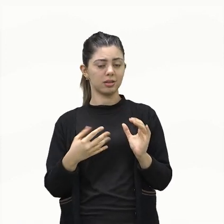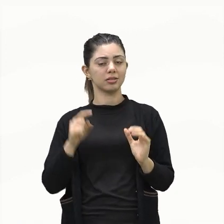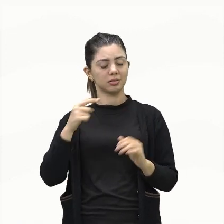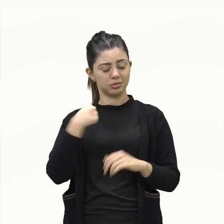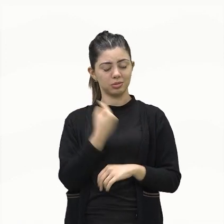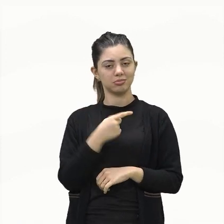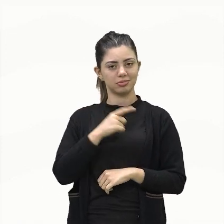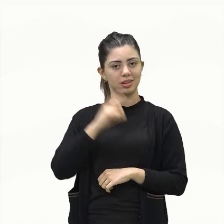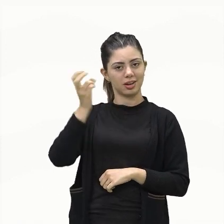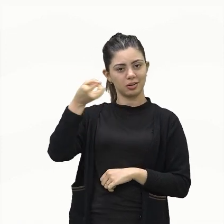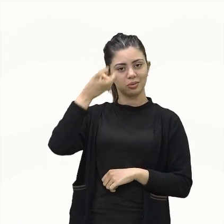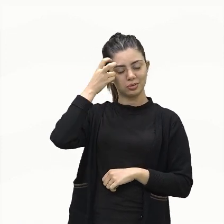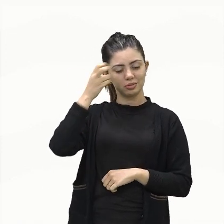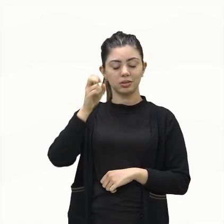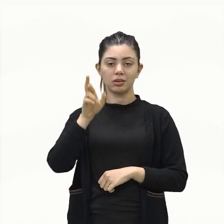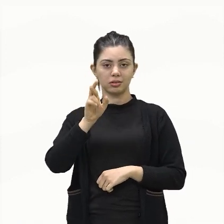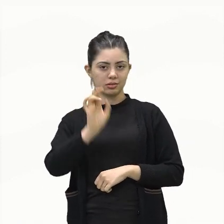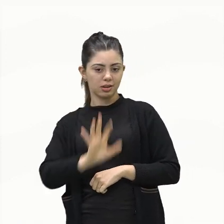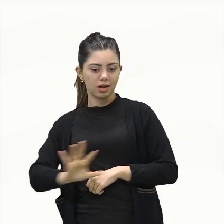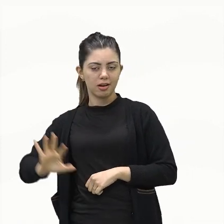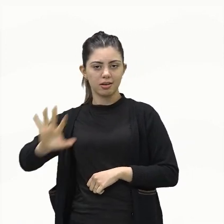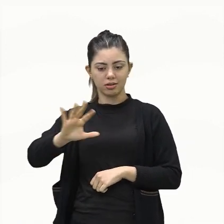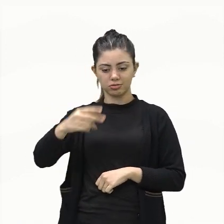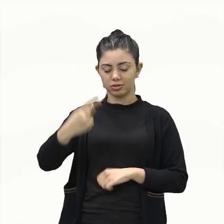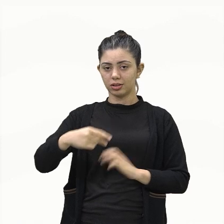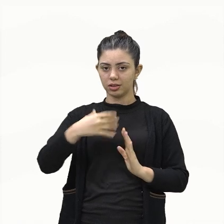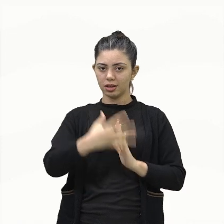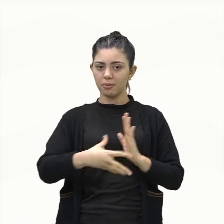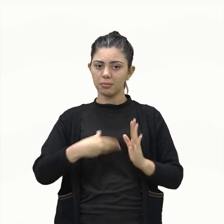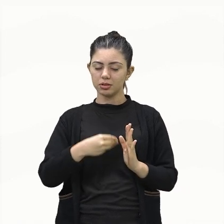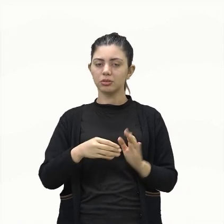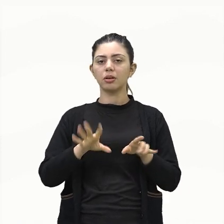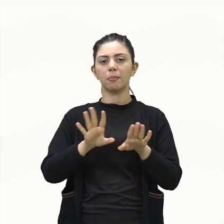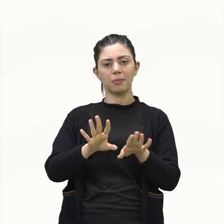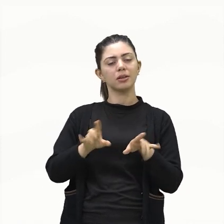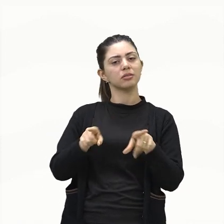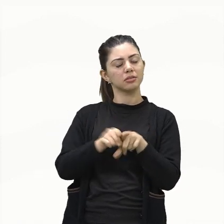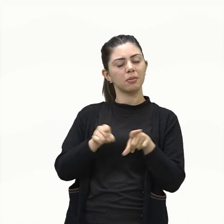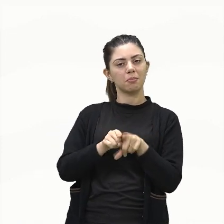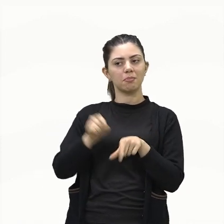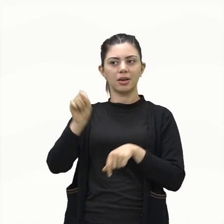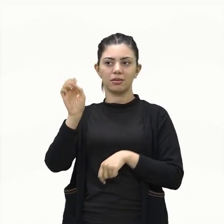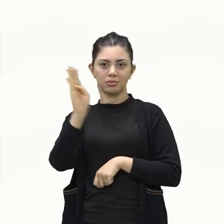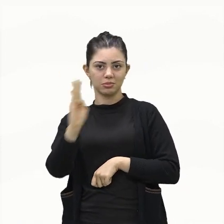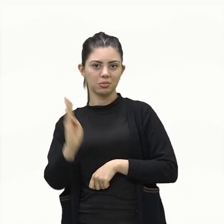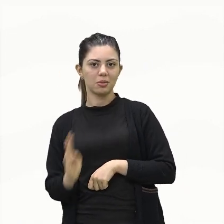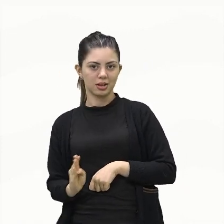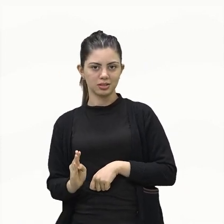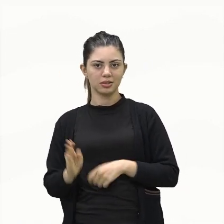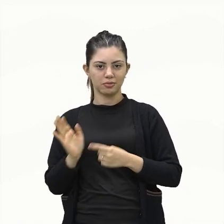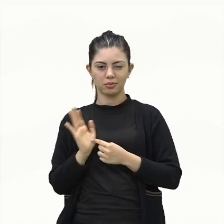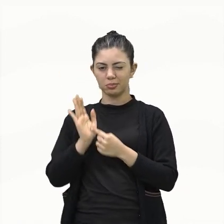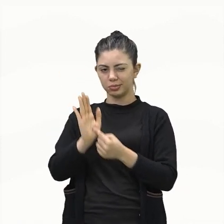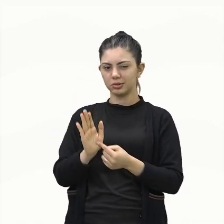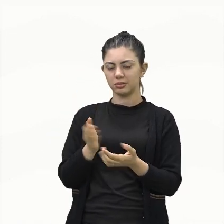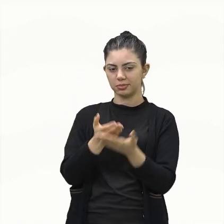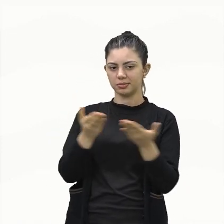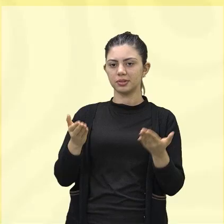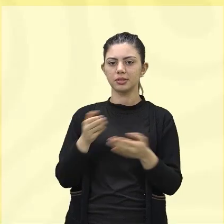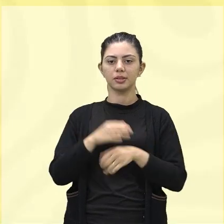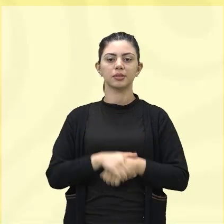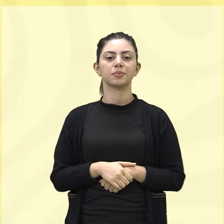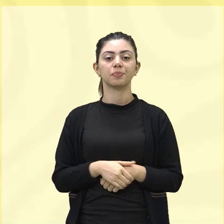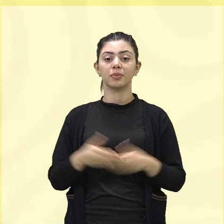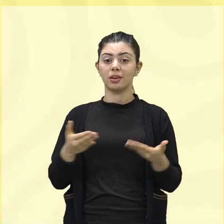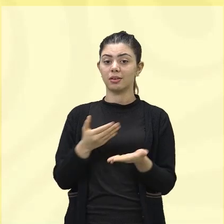cultura, tanto numa escala mais regional, na Amazônia, como também no Brasil como um todo, certo? Eu vou começar aqui, né,